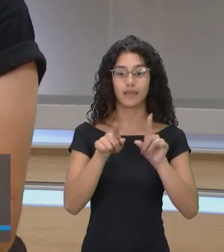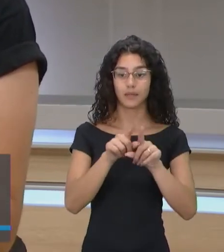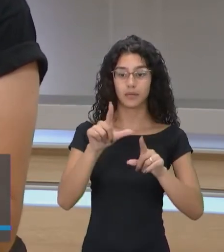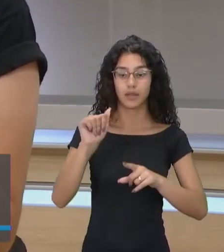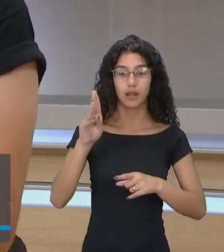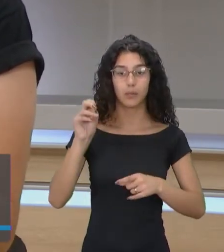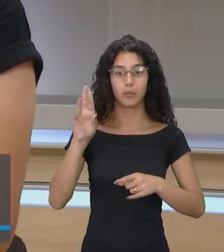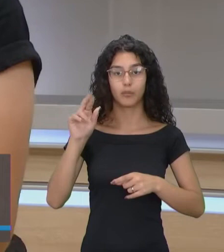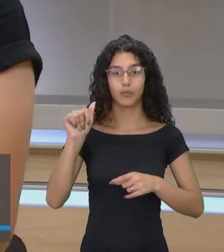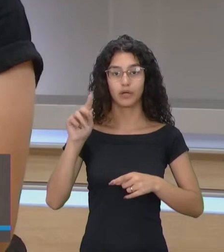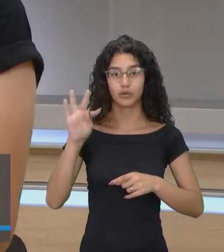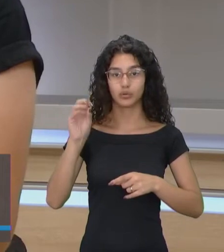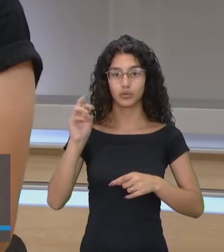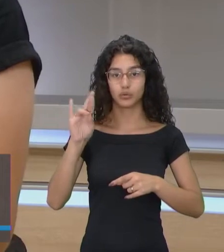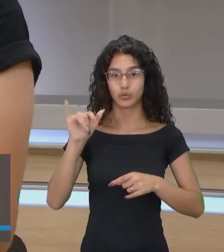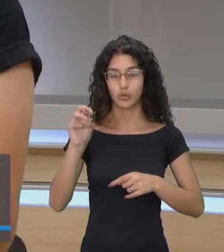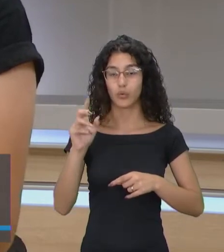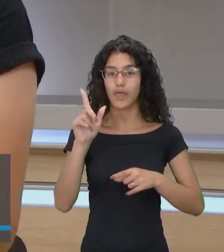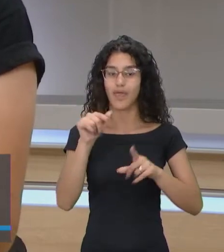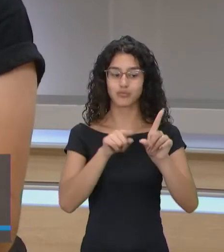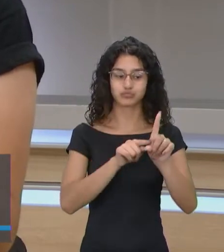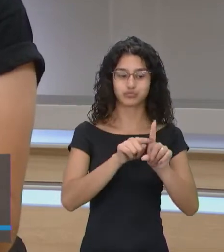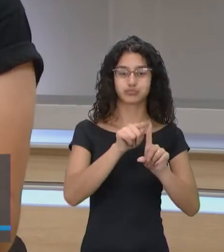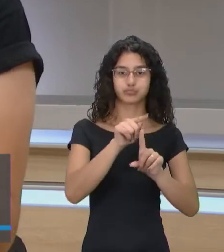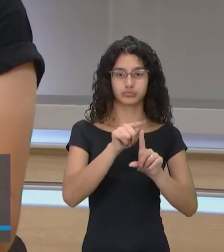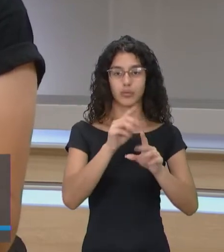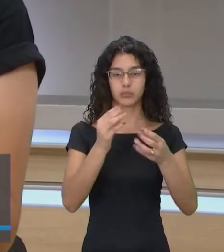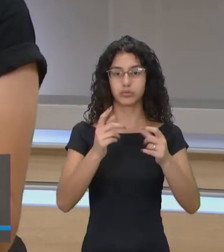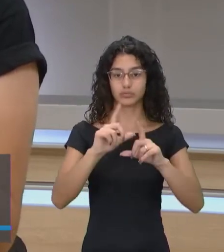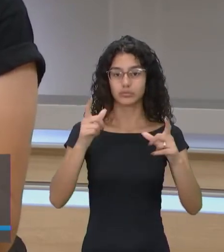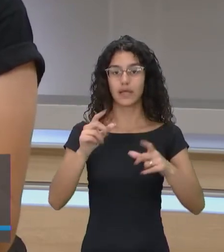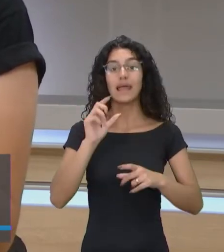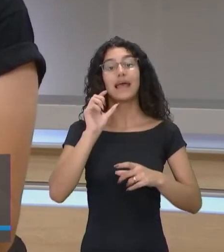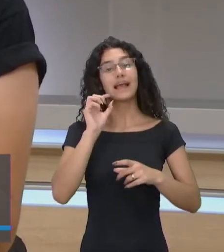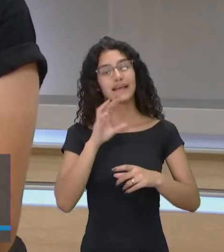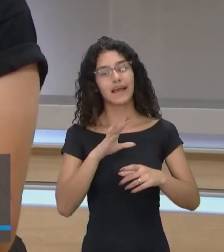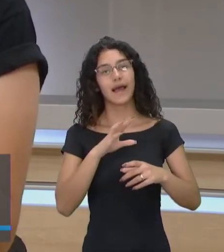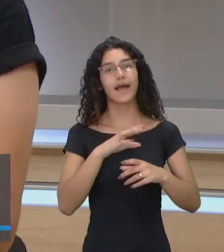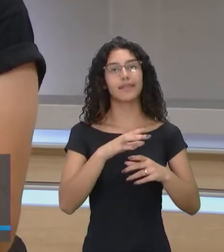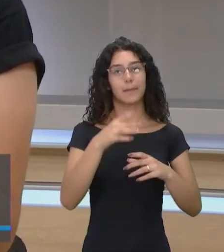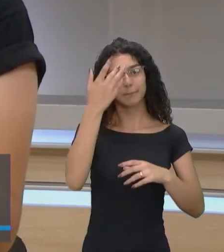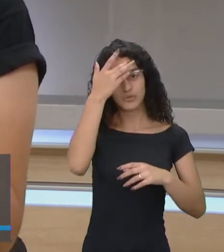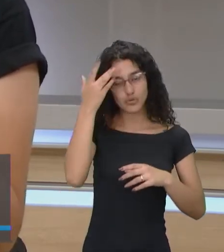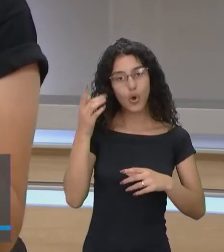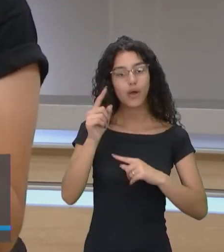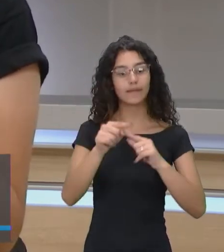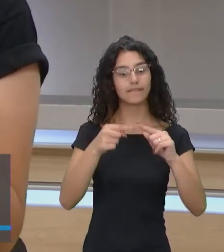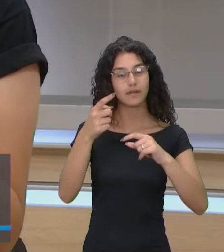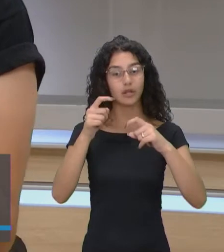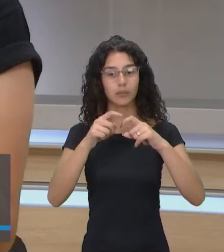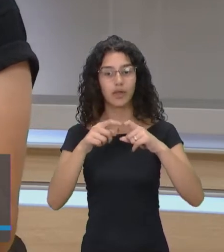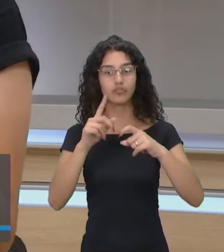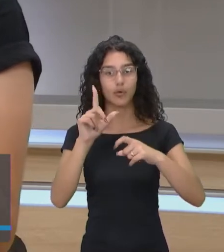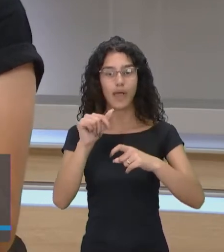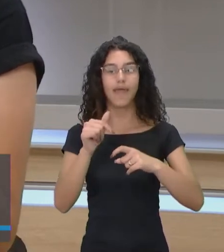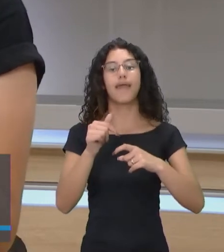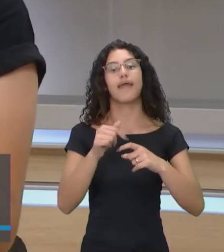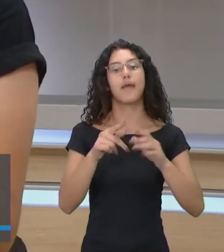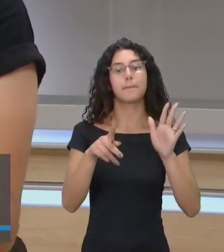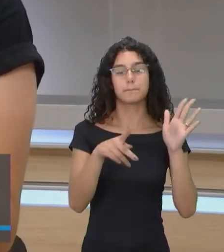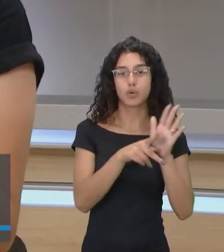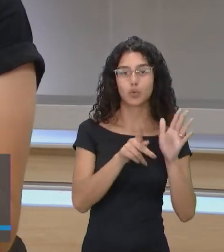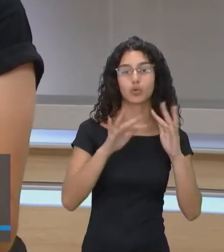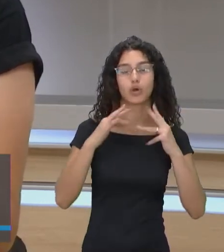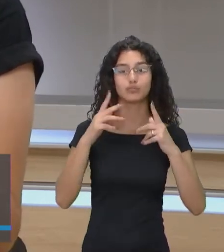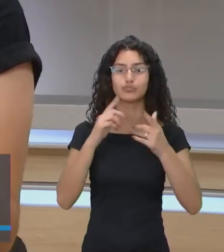isso é um volume absurdo. Tipo, cada paciente é uma ponta de bisturi diferente, cada injeção aplicada, cada